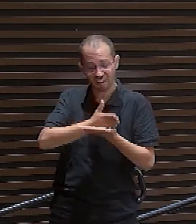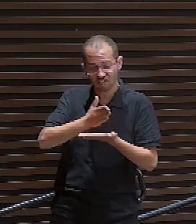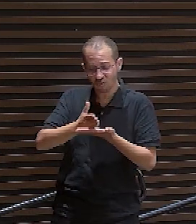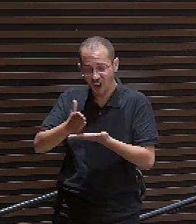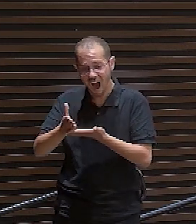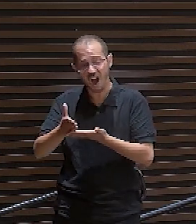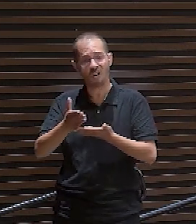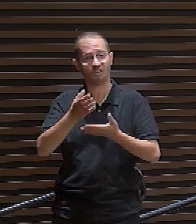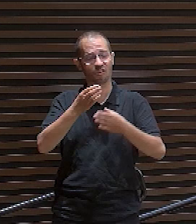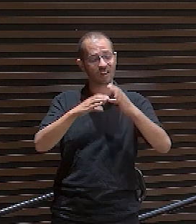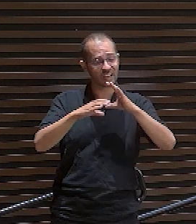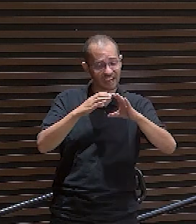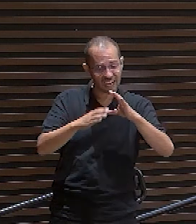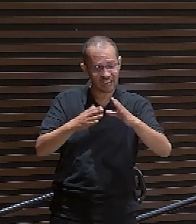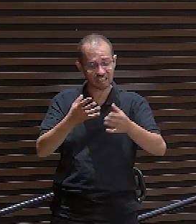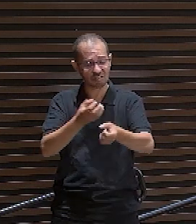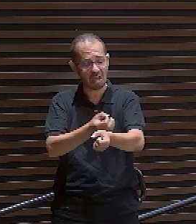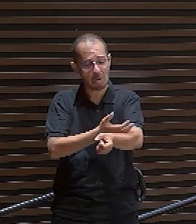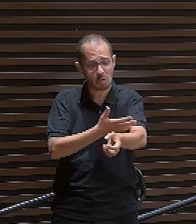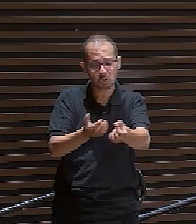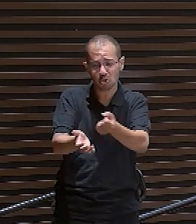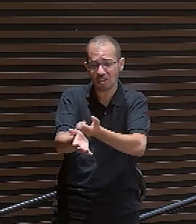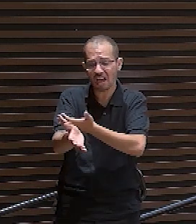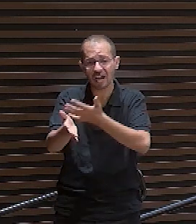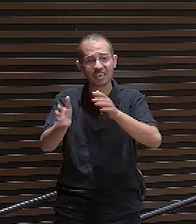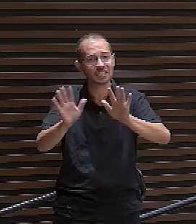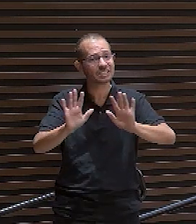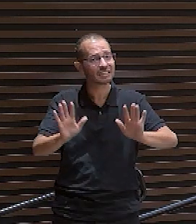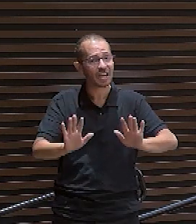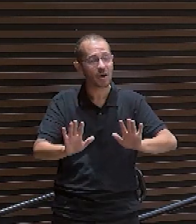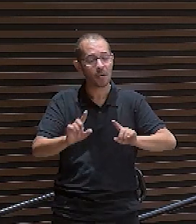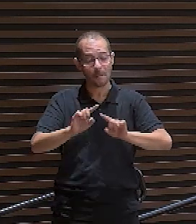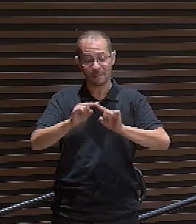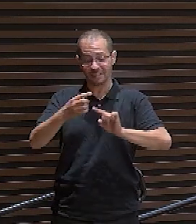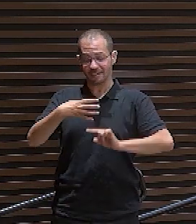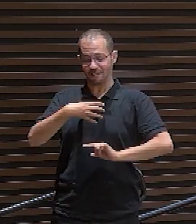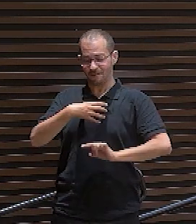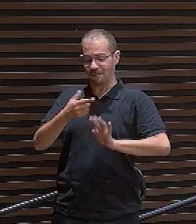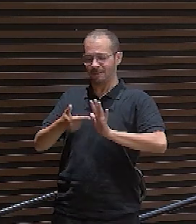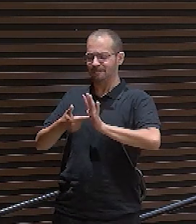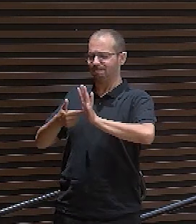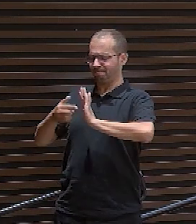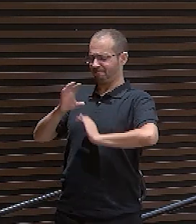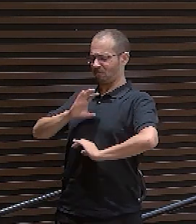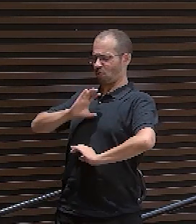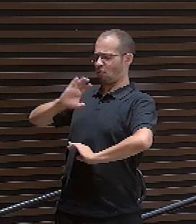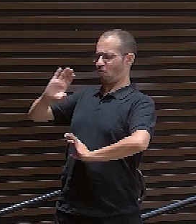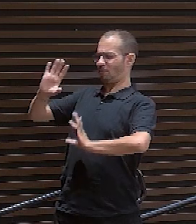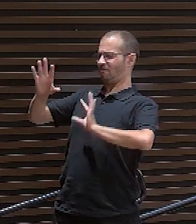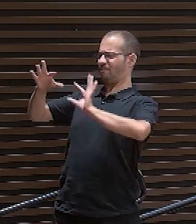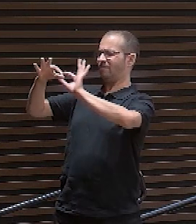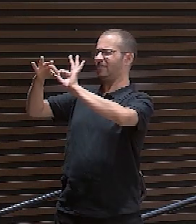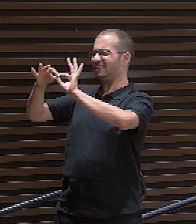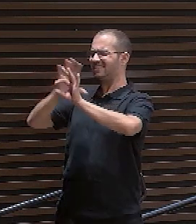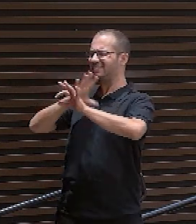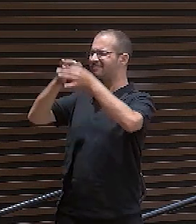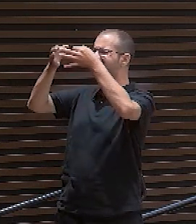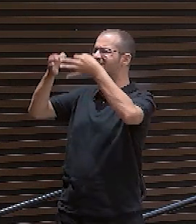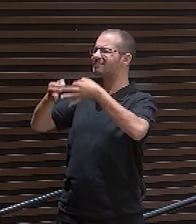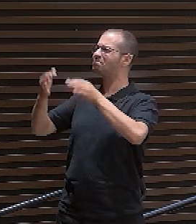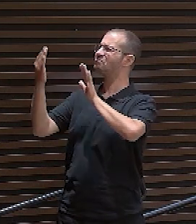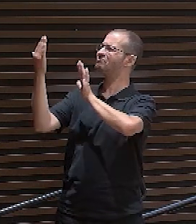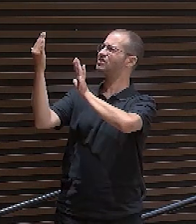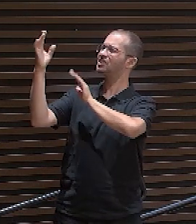cânticos musicais emocionantes, mas a expressão de confiança e submissão genuína diante de